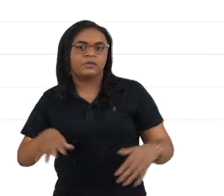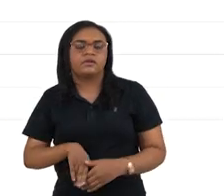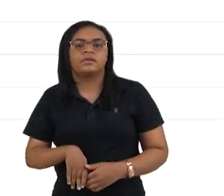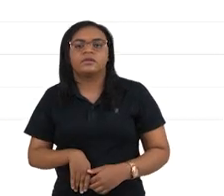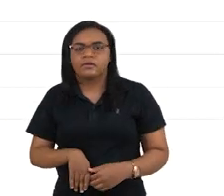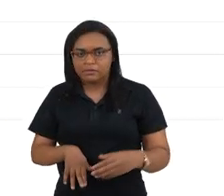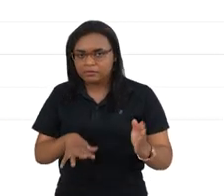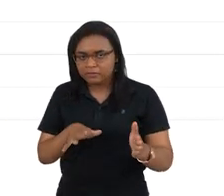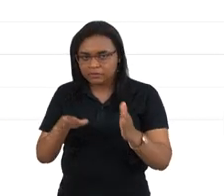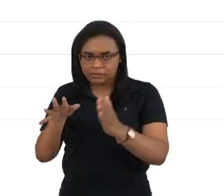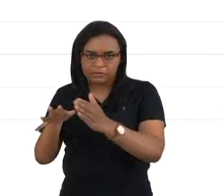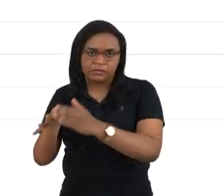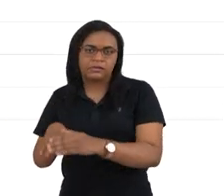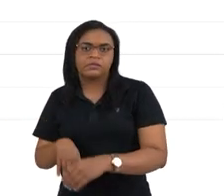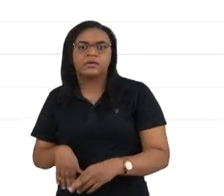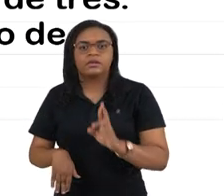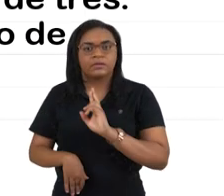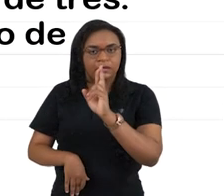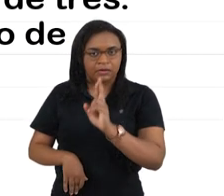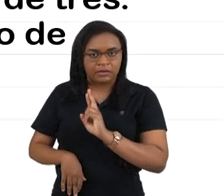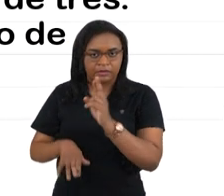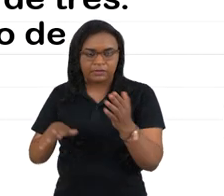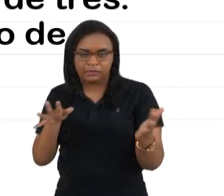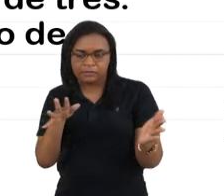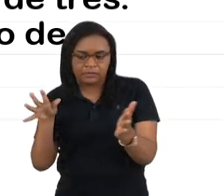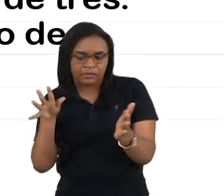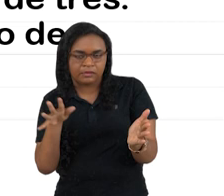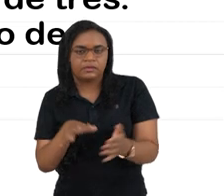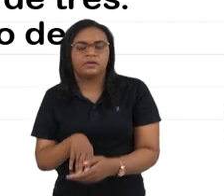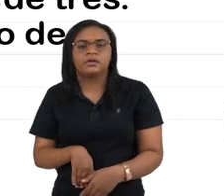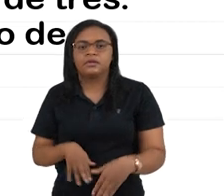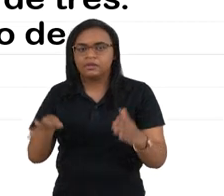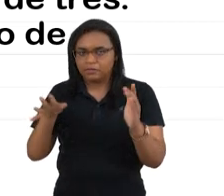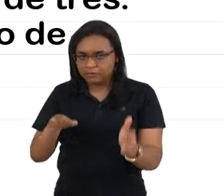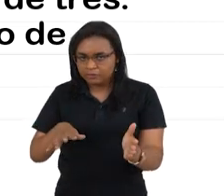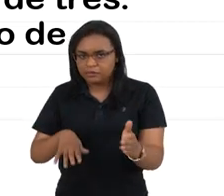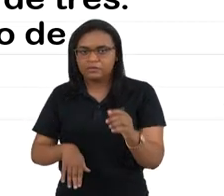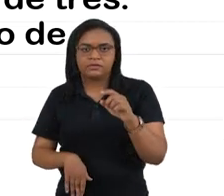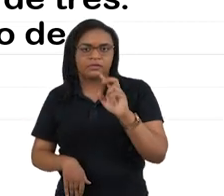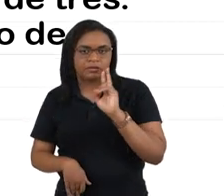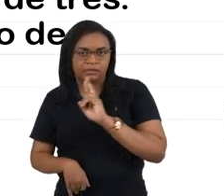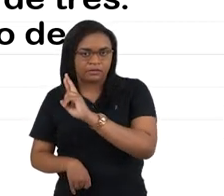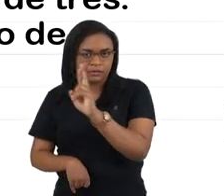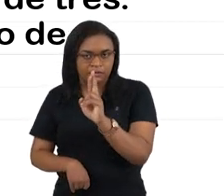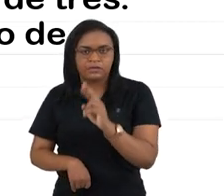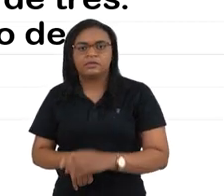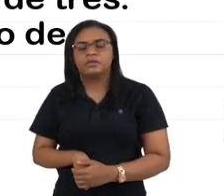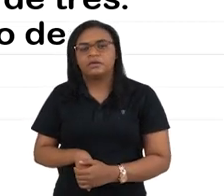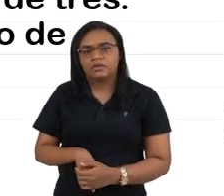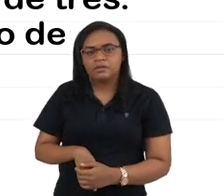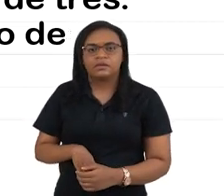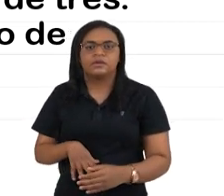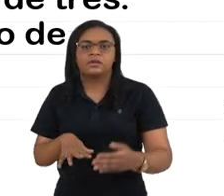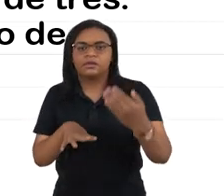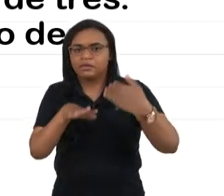sentença algébrica para expressar a relação entre elas. Nesta aula, você irá aprender a reconhecer as proporcionalidades